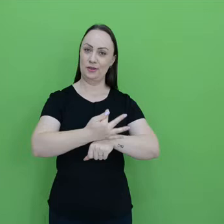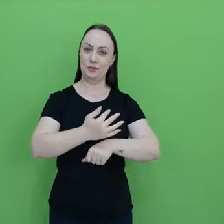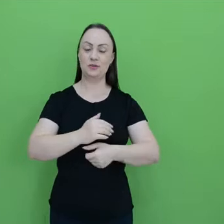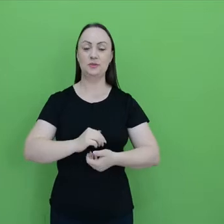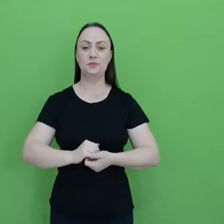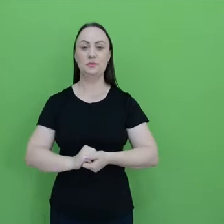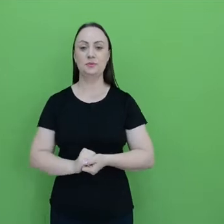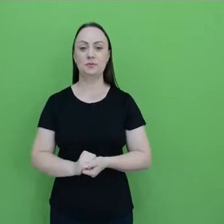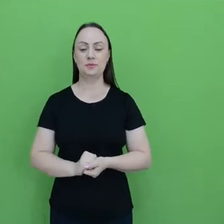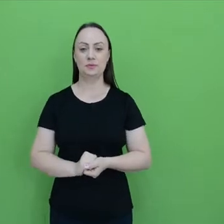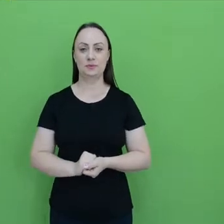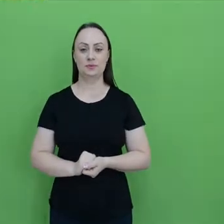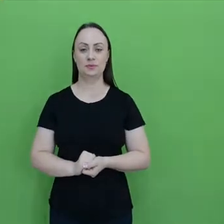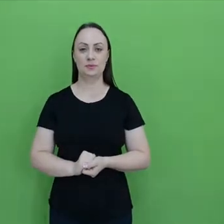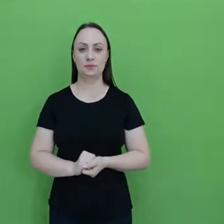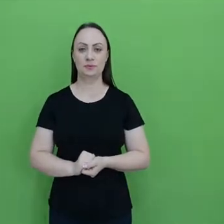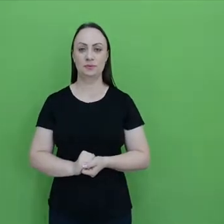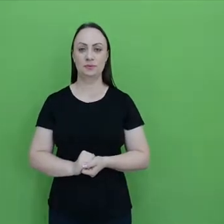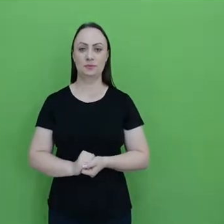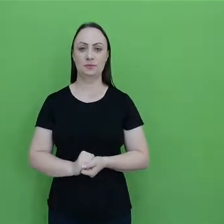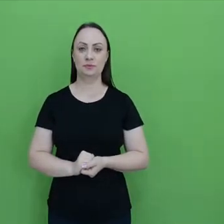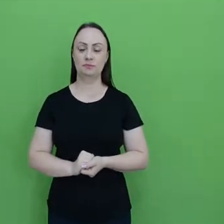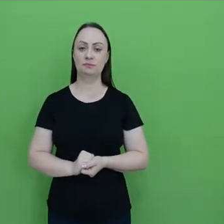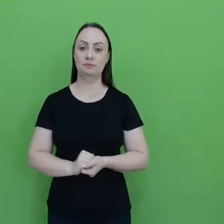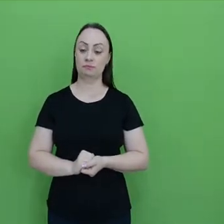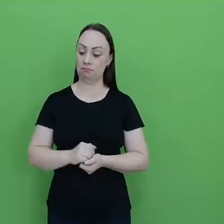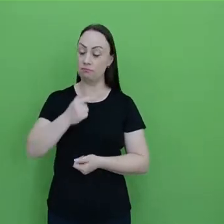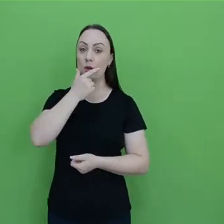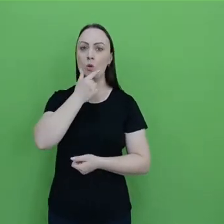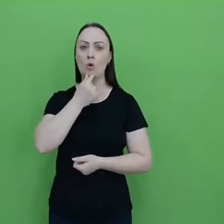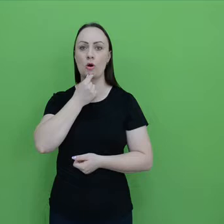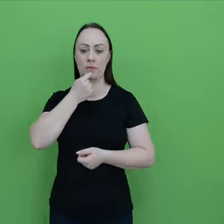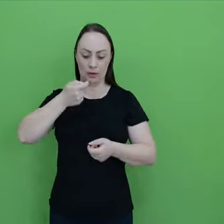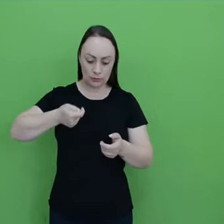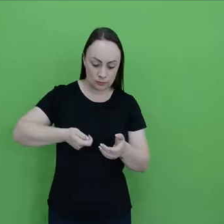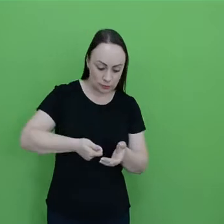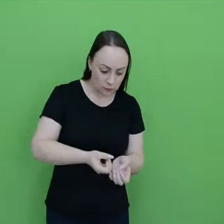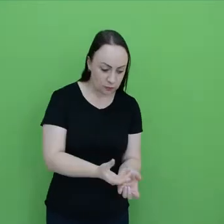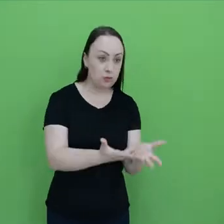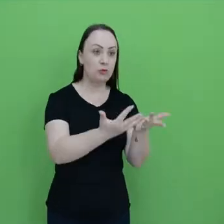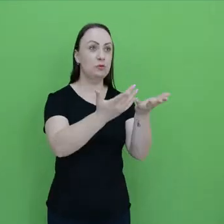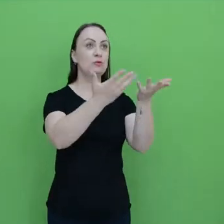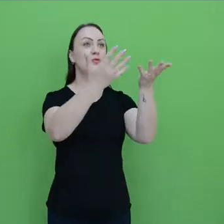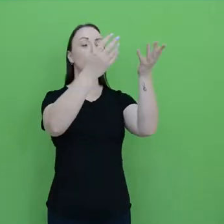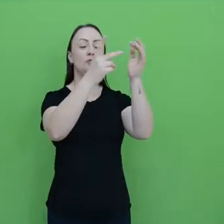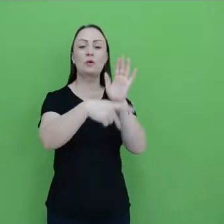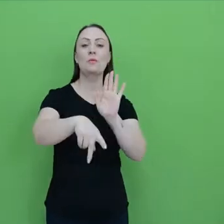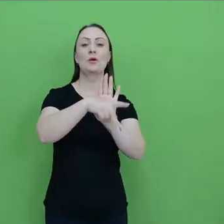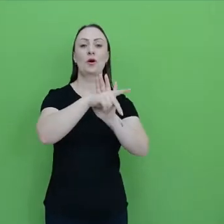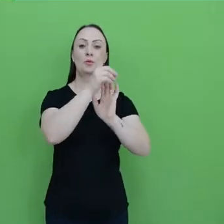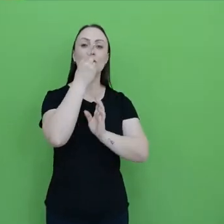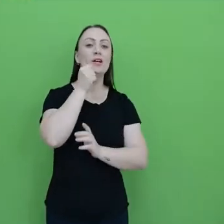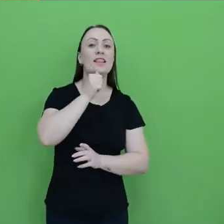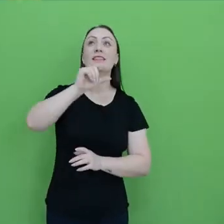derbaque. Liesa ergue o véu girando o punho. Tarim acendeu a fogueira, em oferenda à